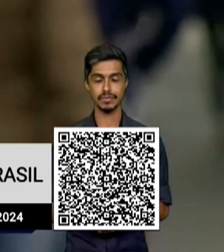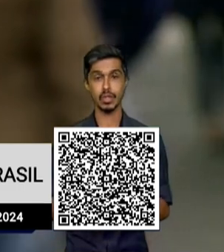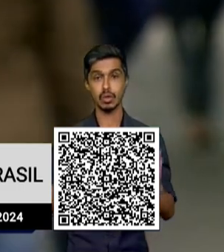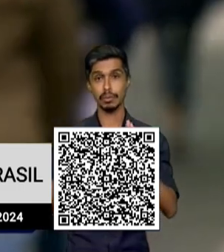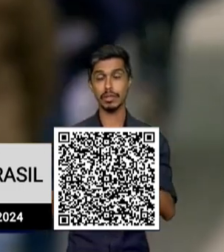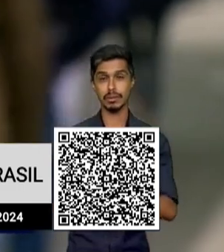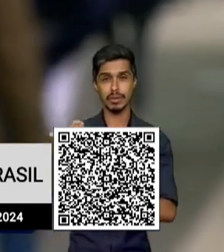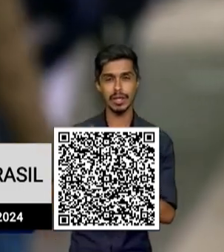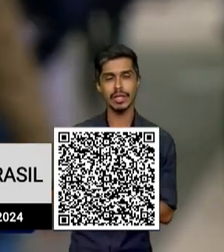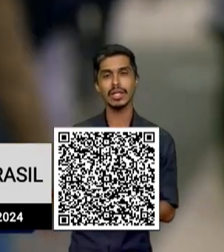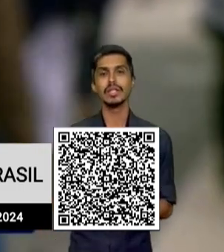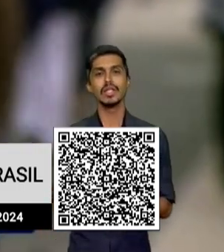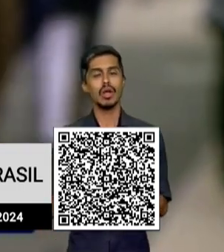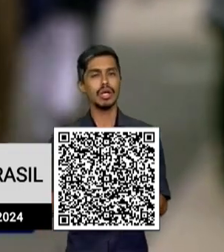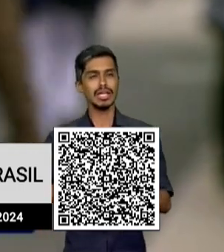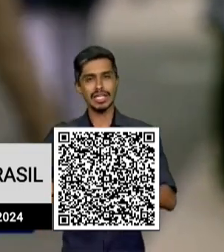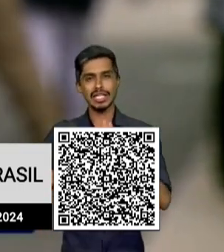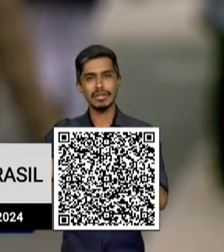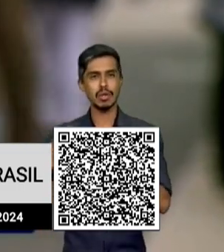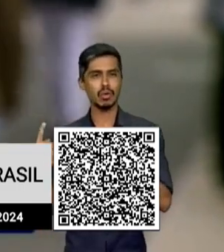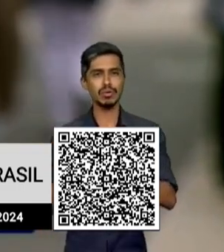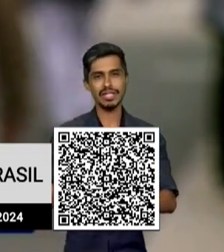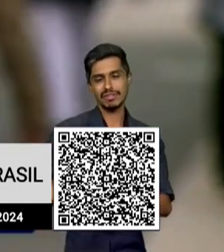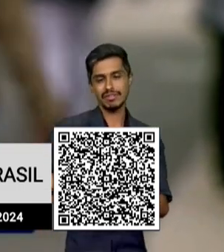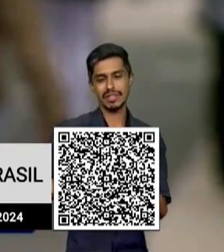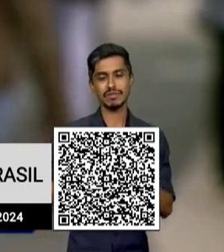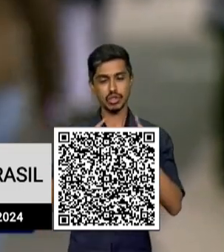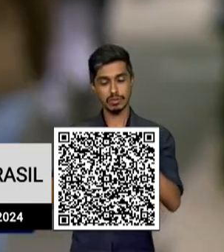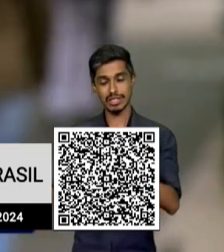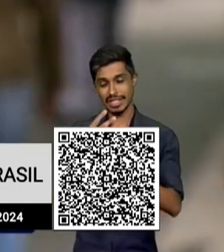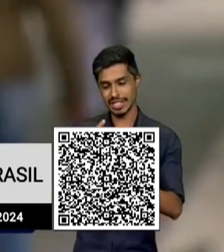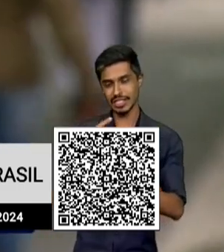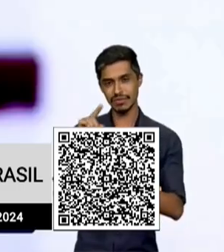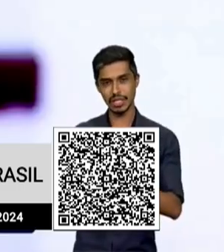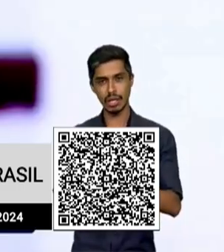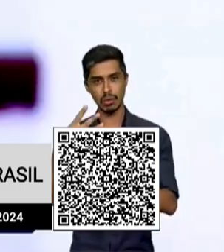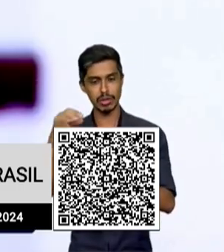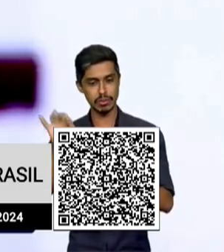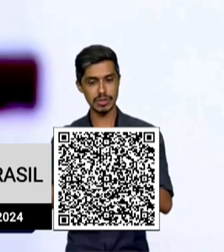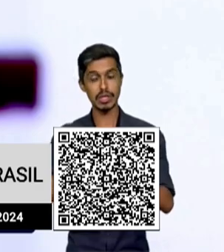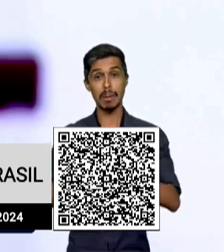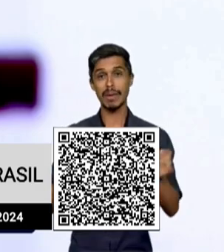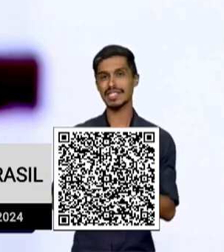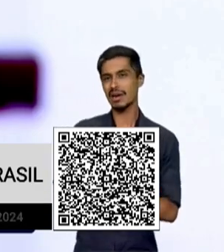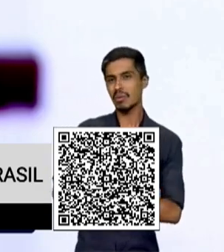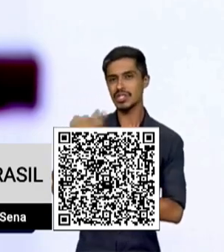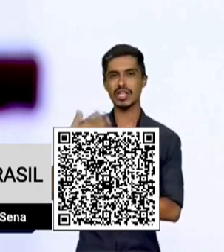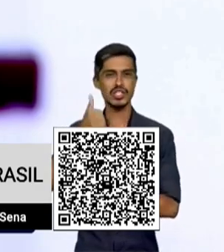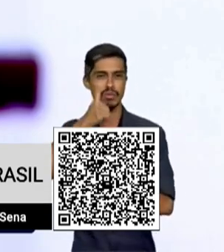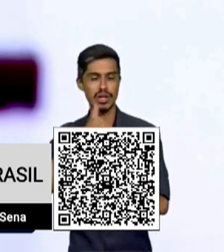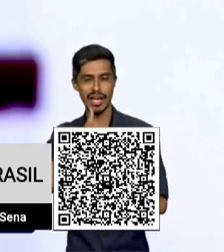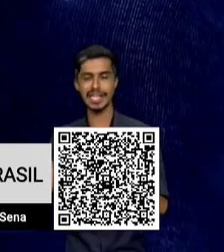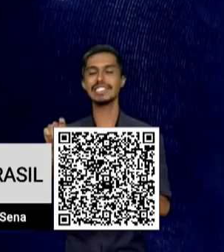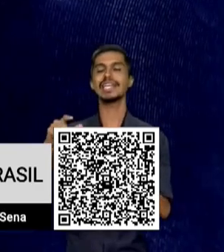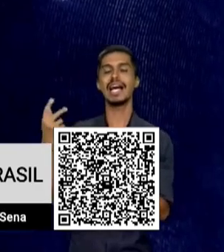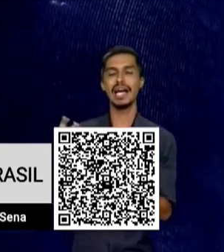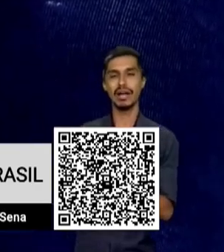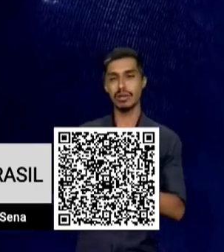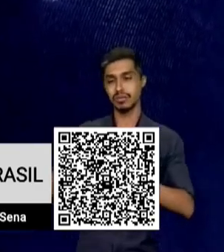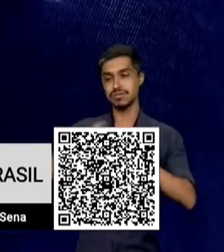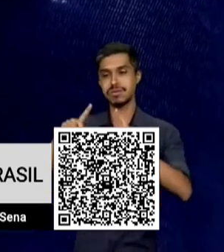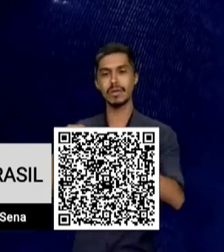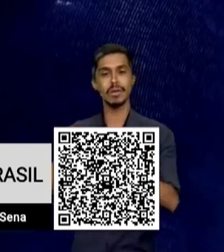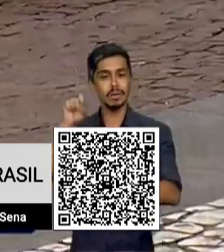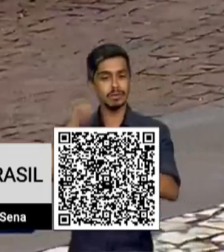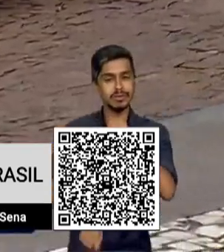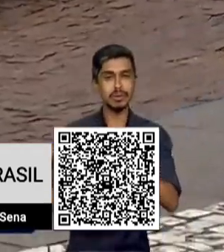mesmo período em que os crimes contra a vida diminuíram 3,4% no país, aumentou o número de mulheres assassinadas por